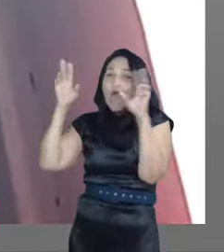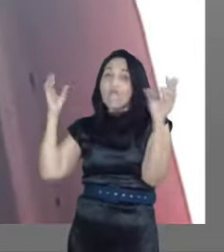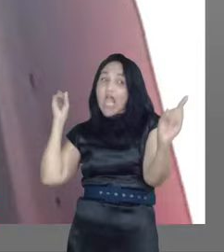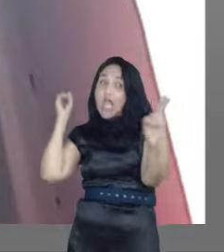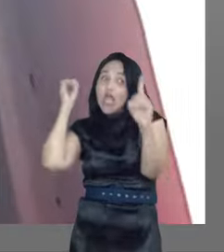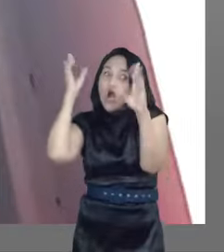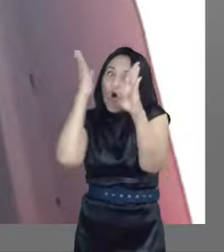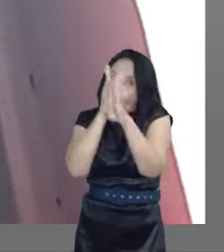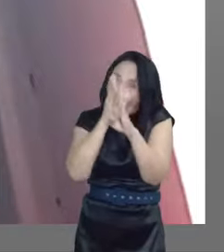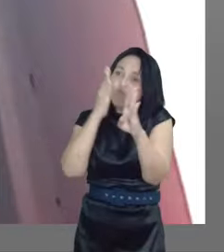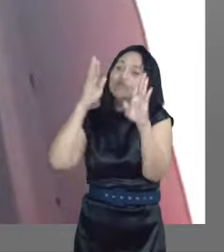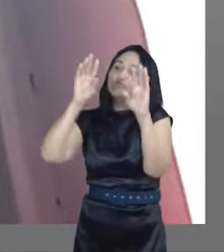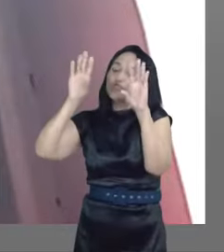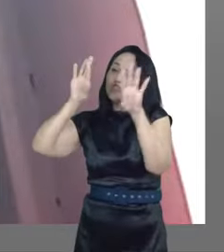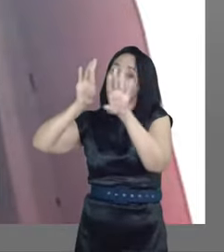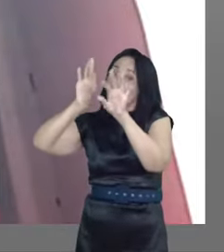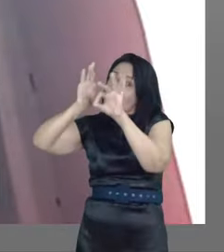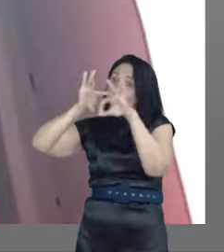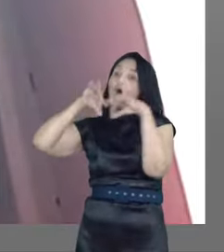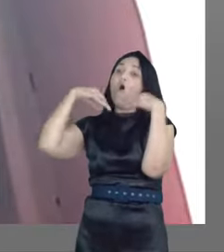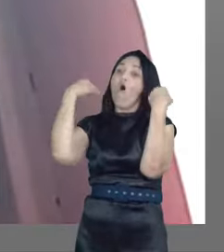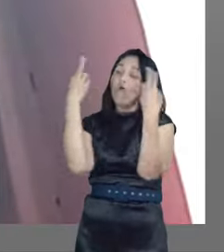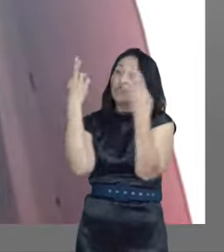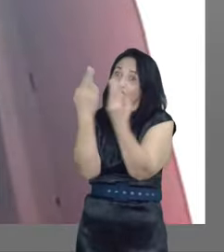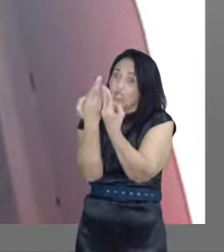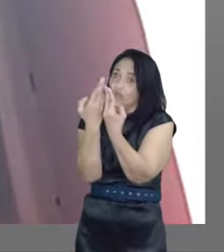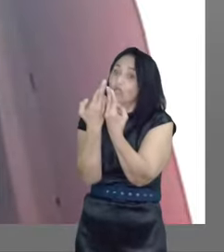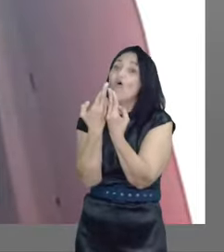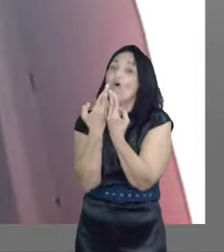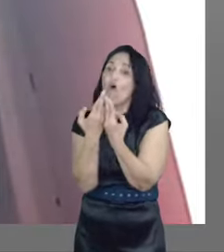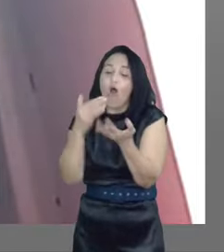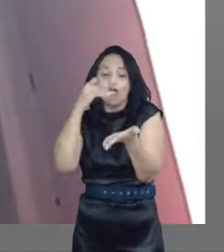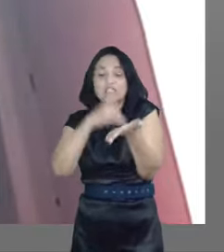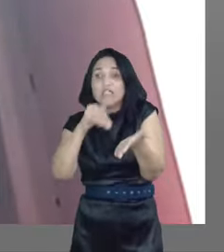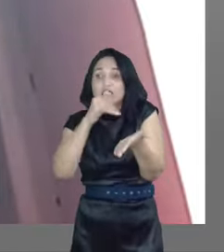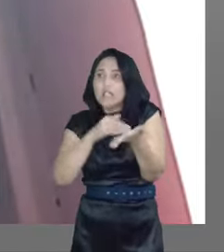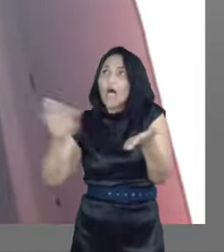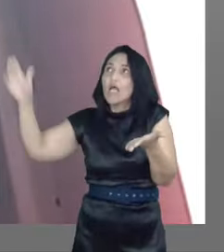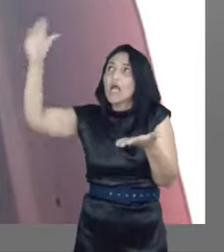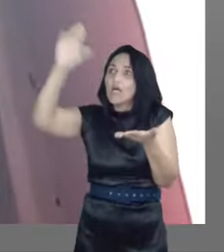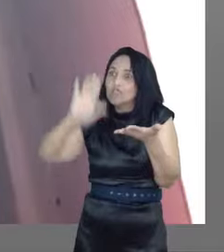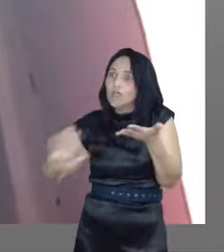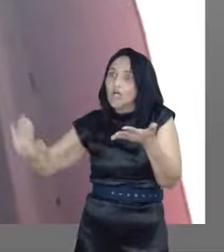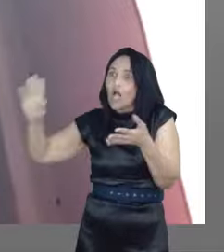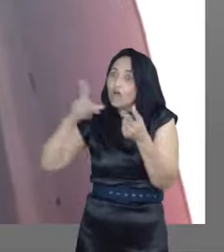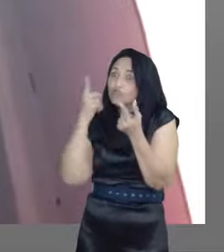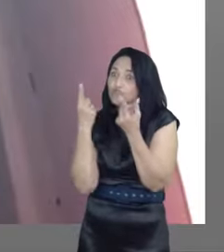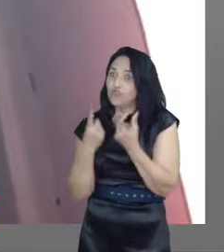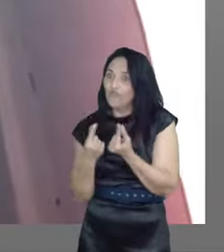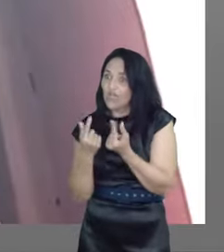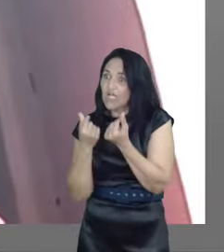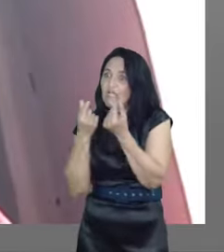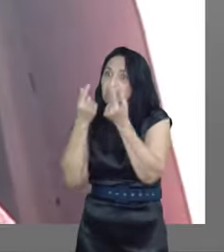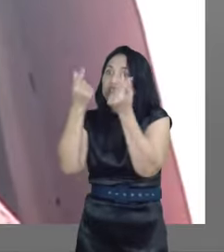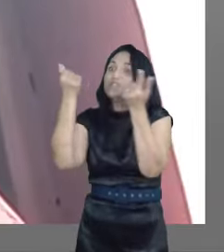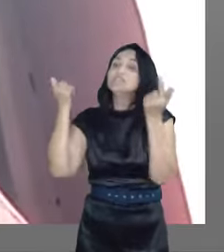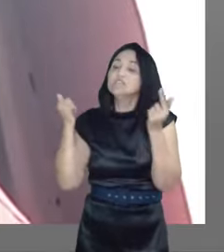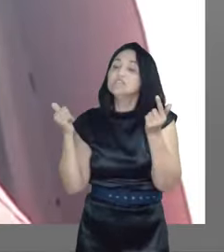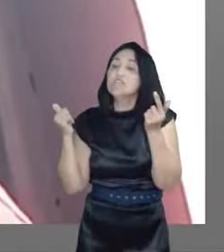os candidatos e as candidatas. A nossa secretária nacional de finanças, companheira Gleide Andrade,